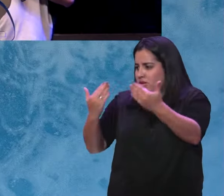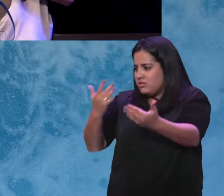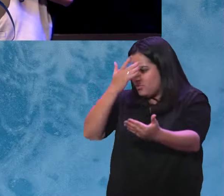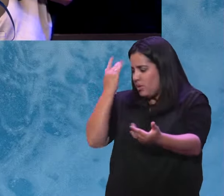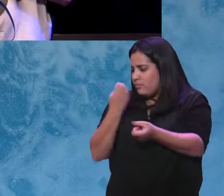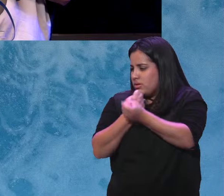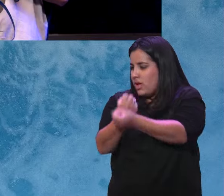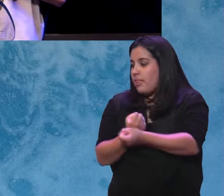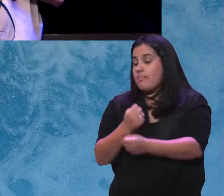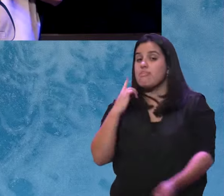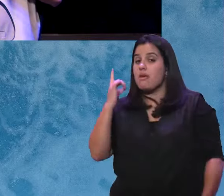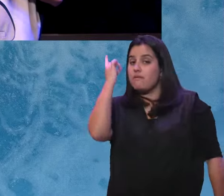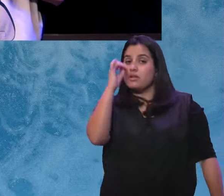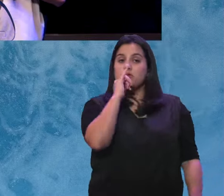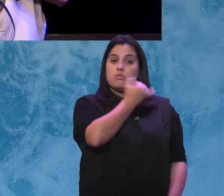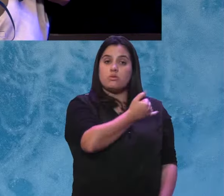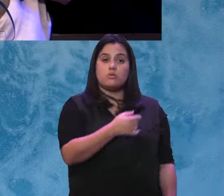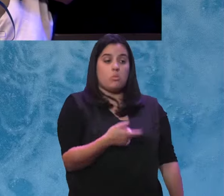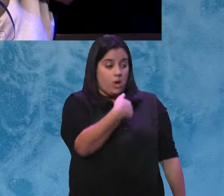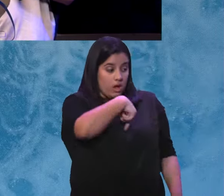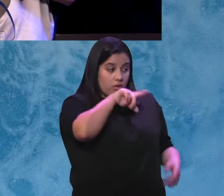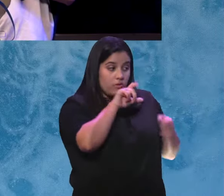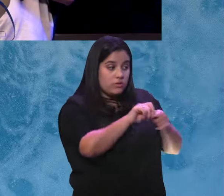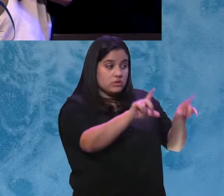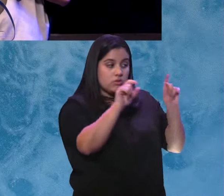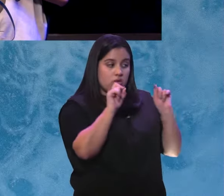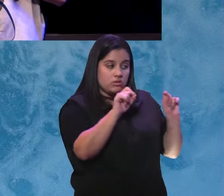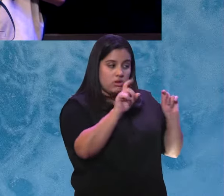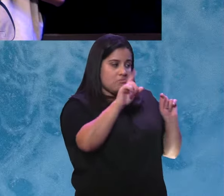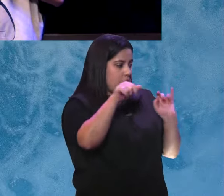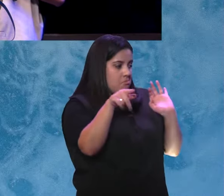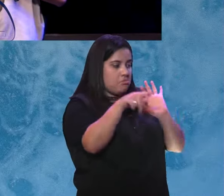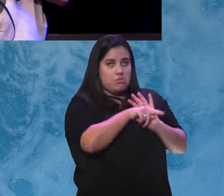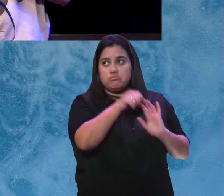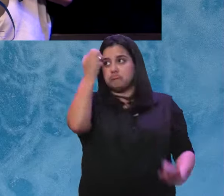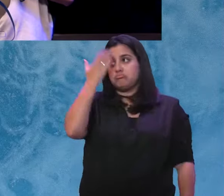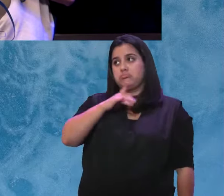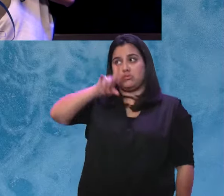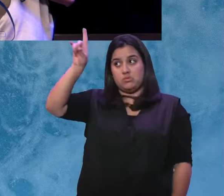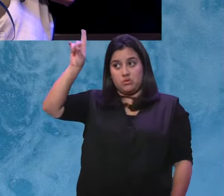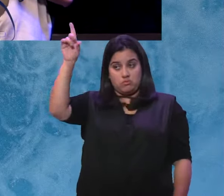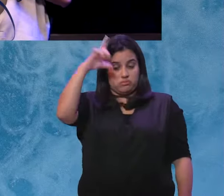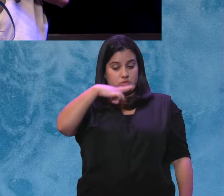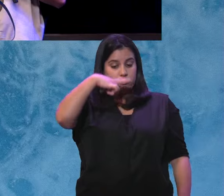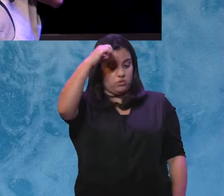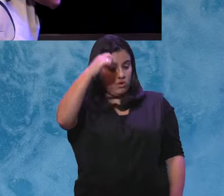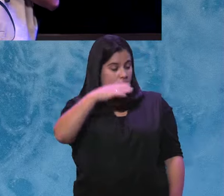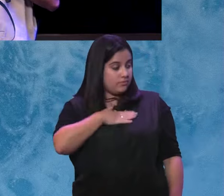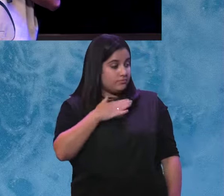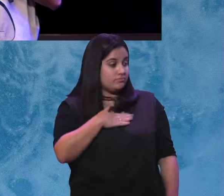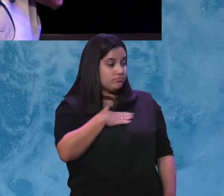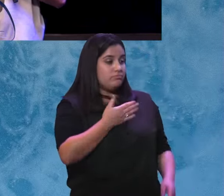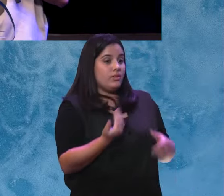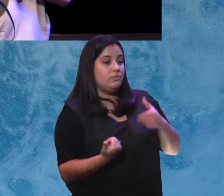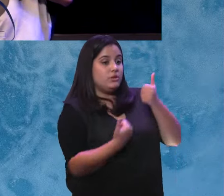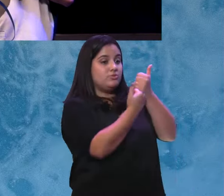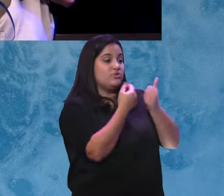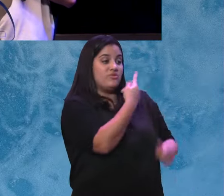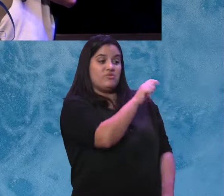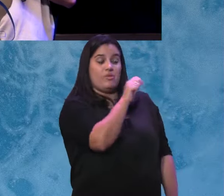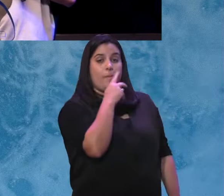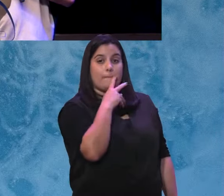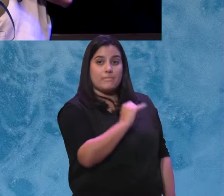porém, disse a Mical: tudo o que fiz foi diante do Senhor, aquele que me escolheu em lugar do seu pai e de toda a casa dele,